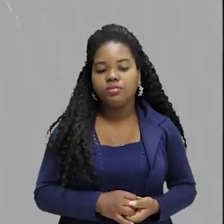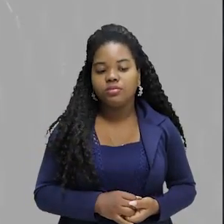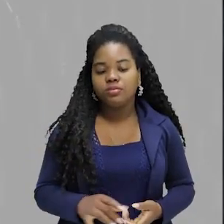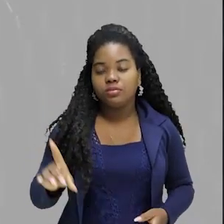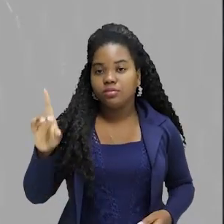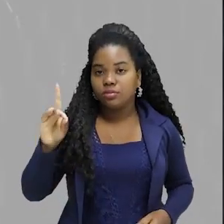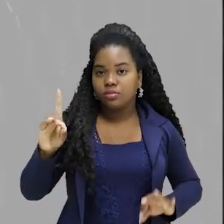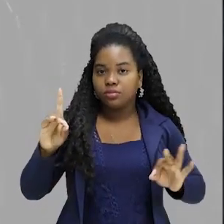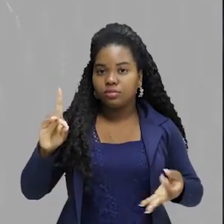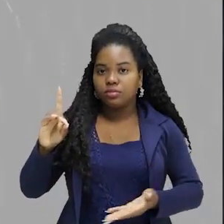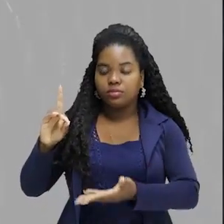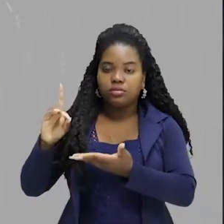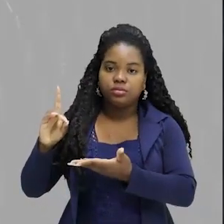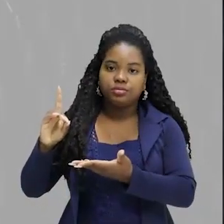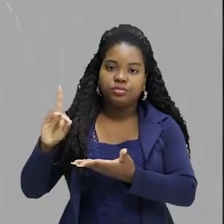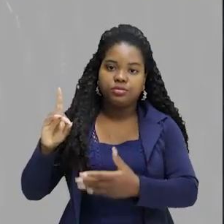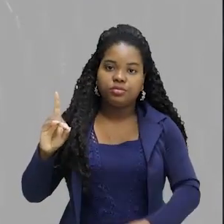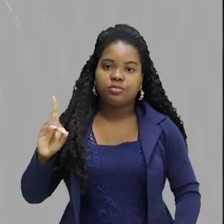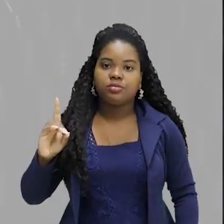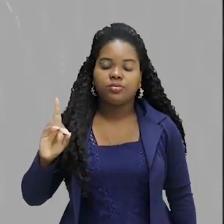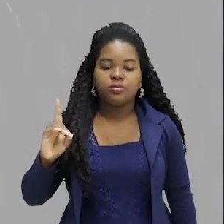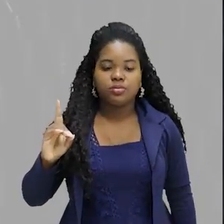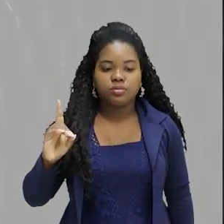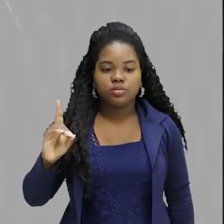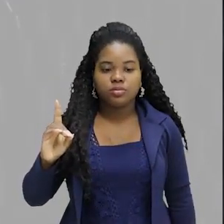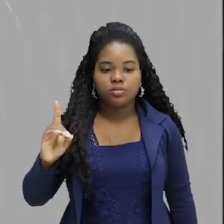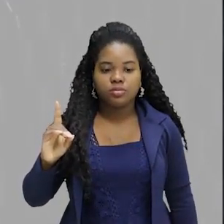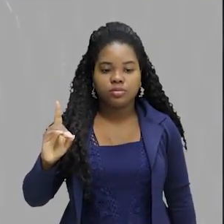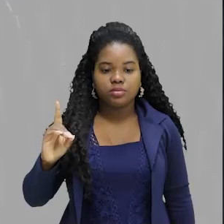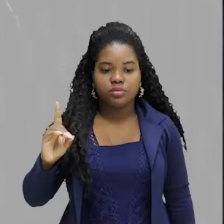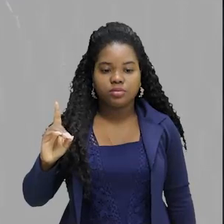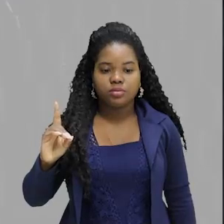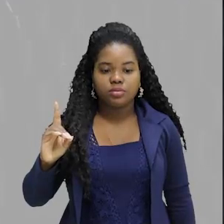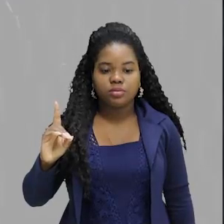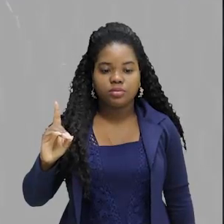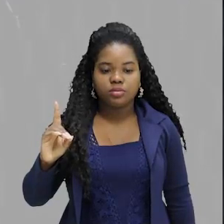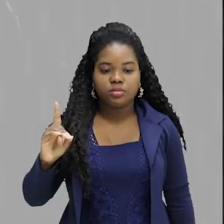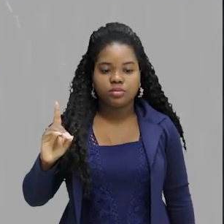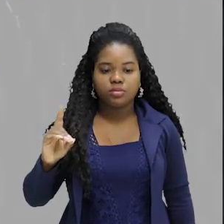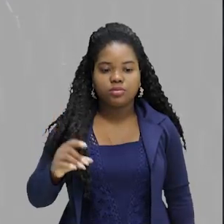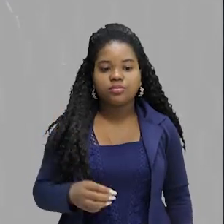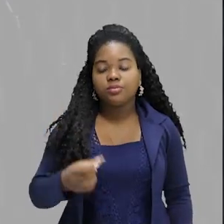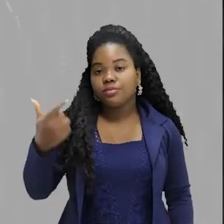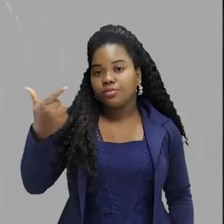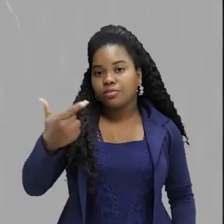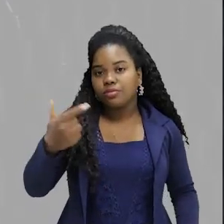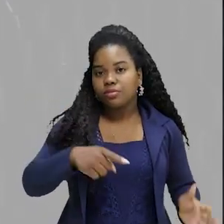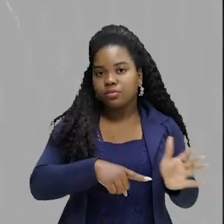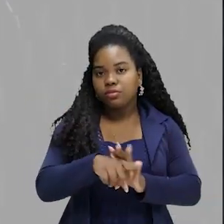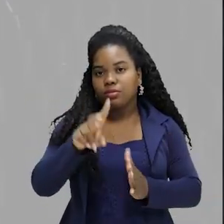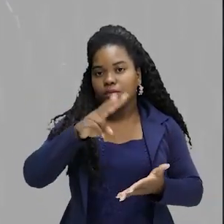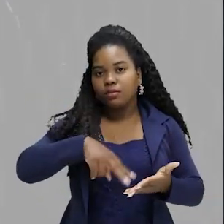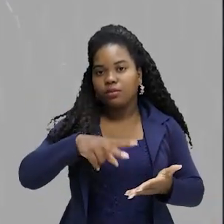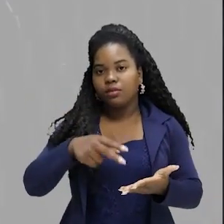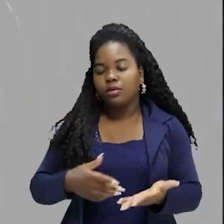carboxílico, ácido metanóico, letra D, a afirmativa correta.